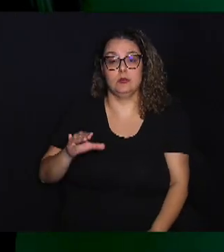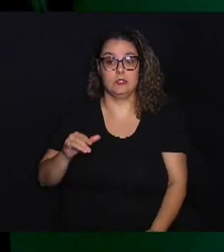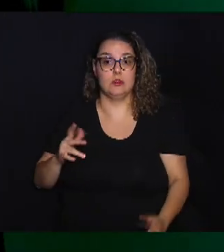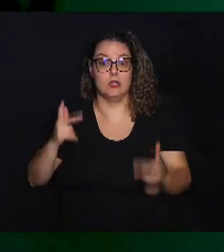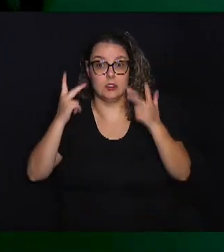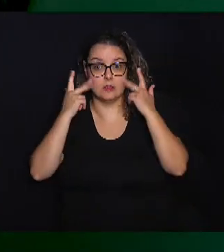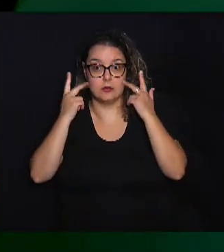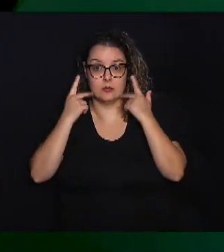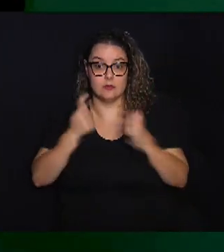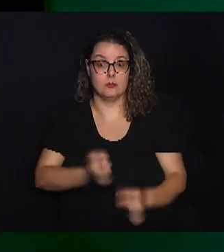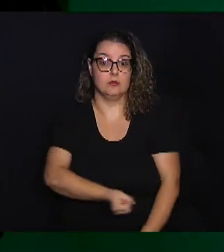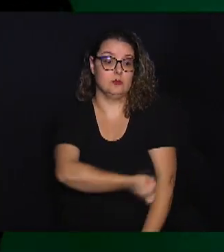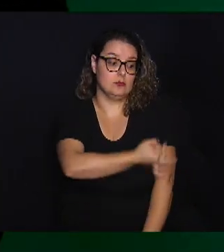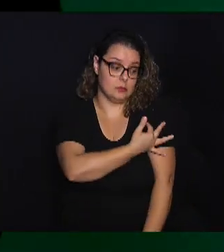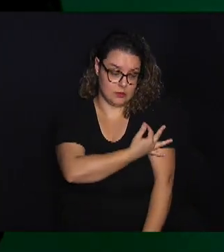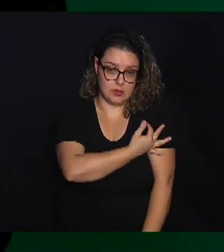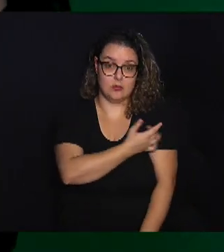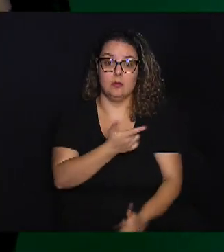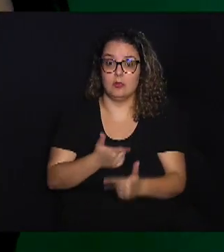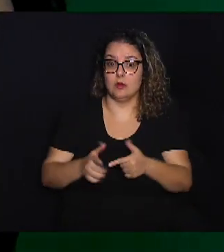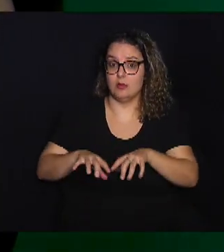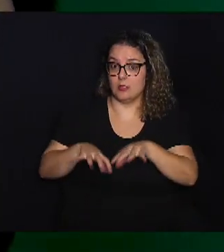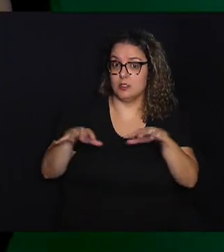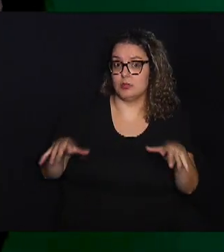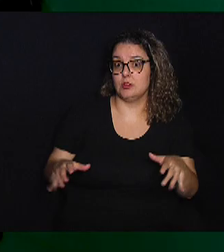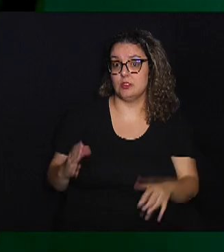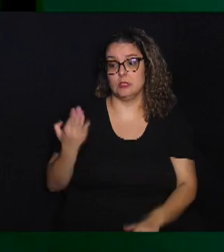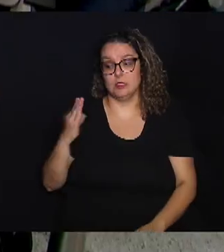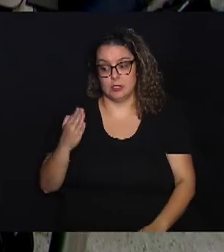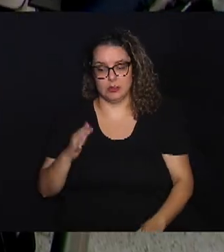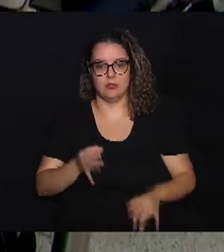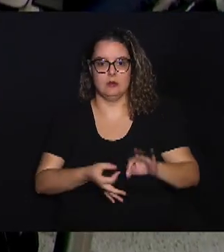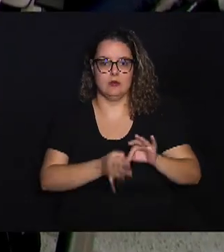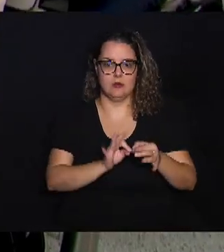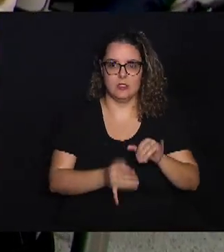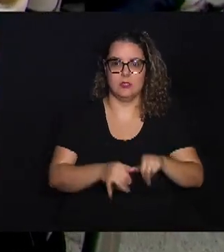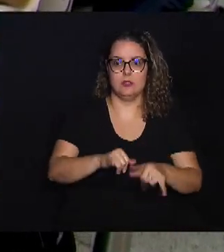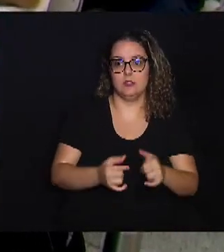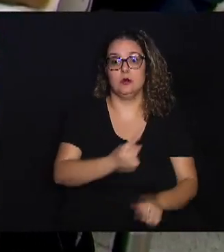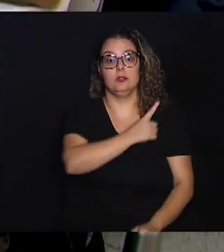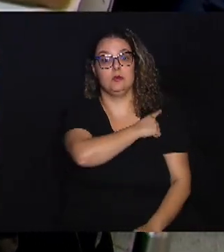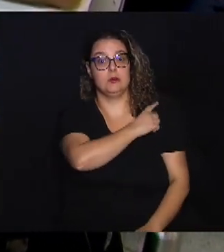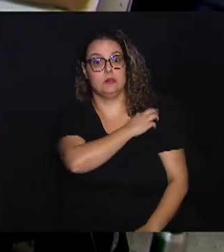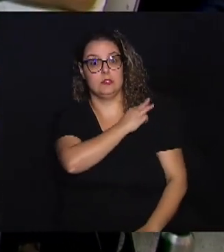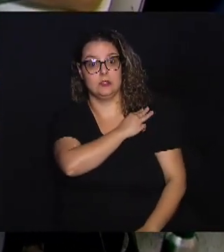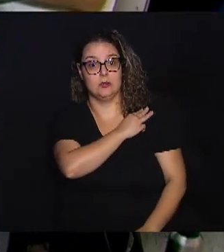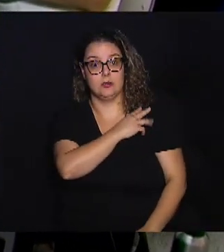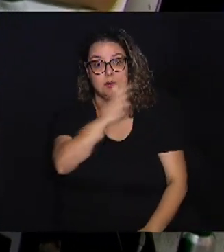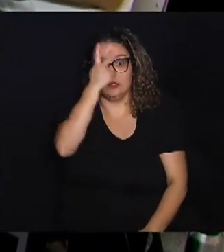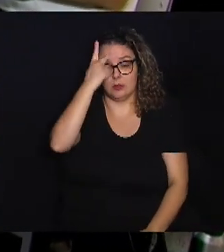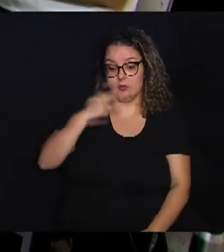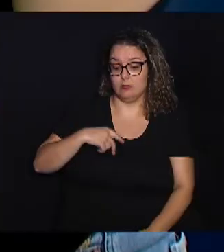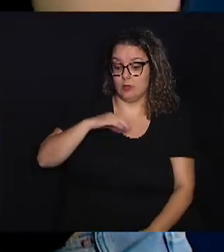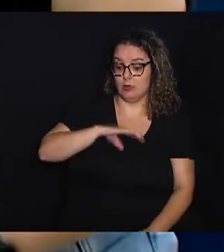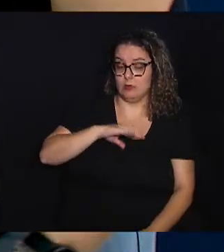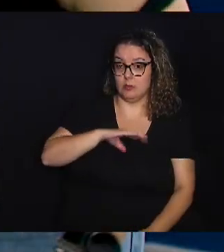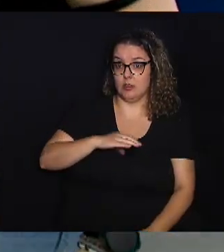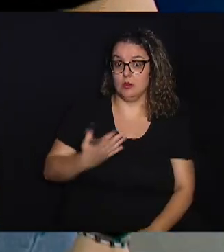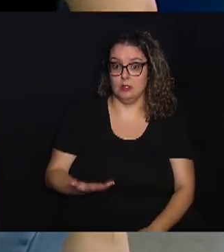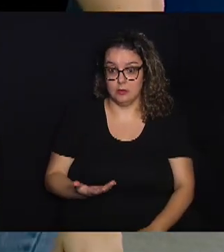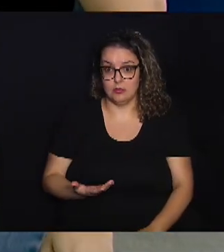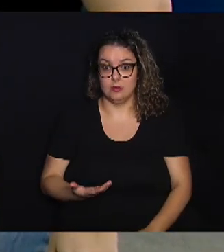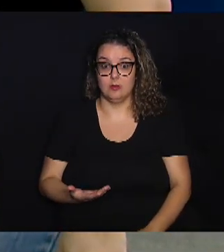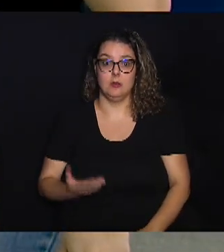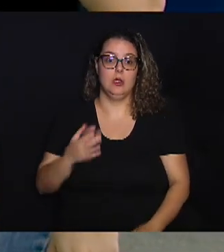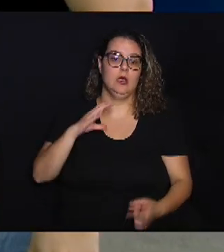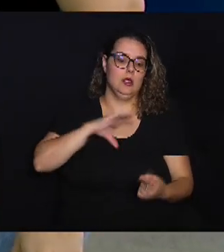ensino fundamental vai ser dividida ali na biologia, na física, a química do ensino médio. O próprio português, ele vai vir com a frente de